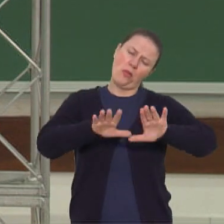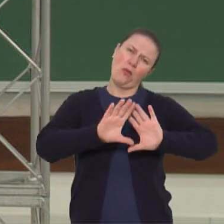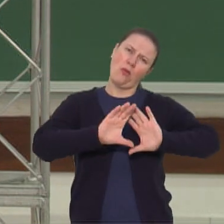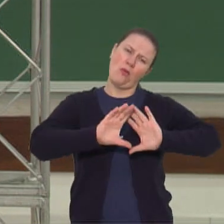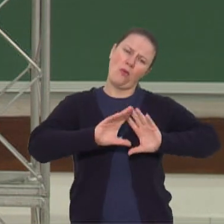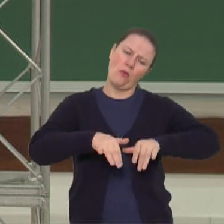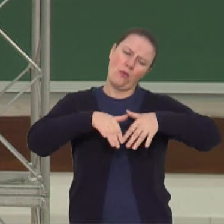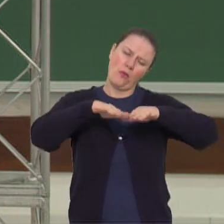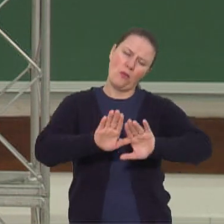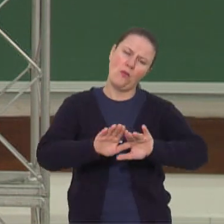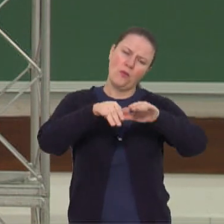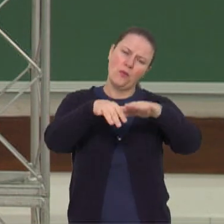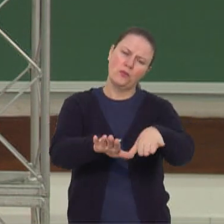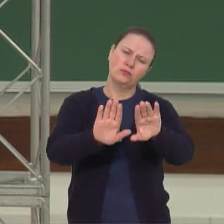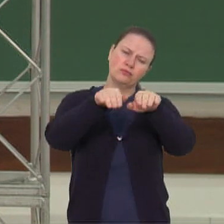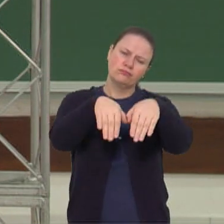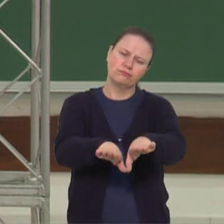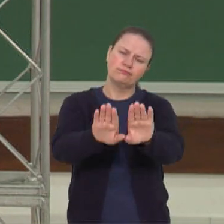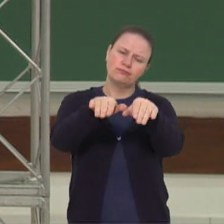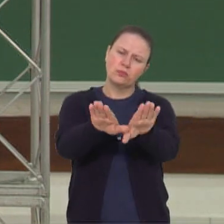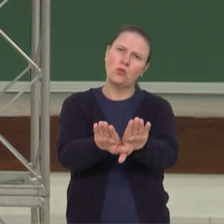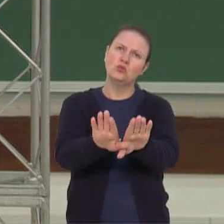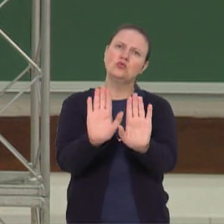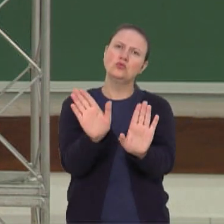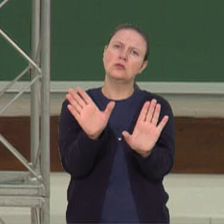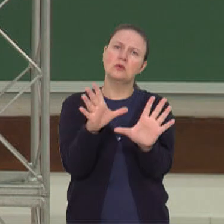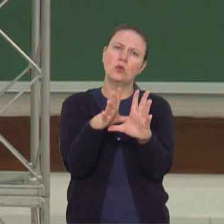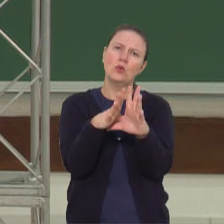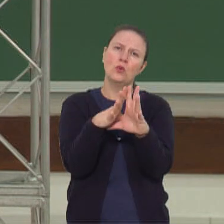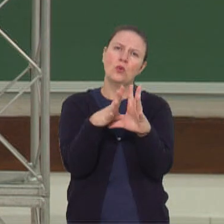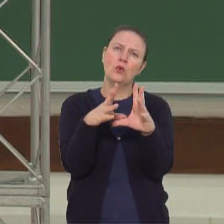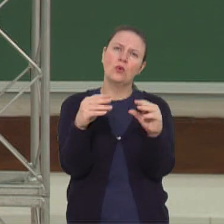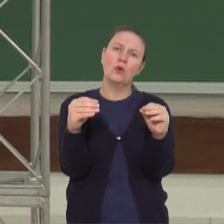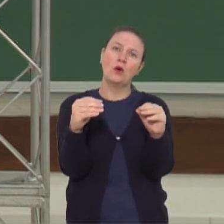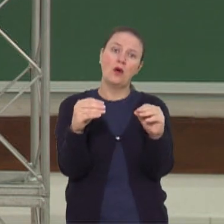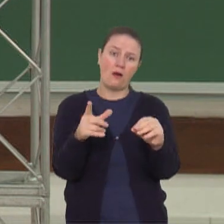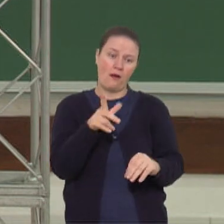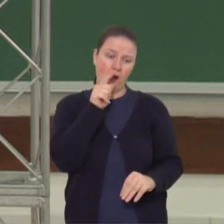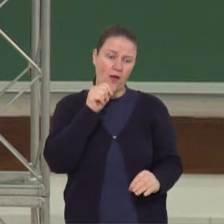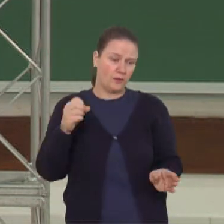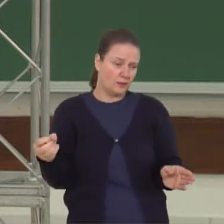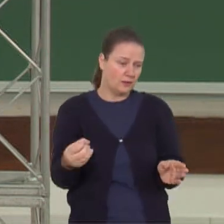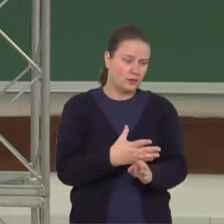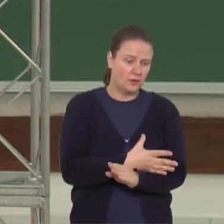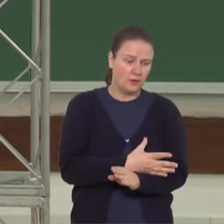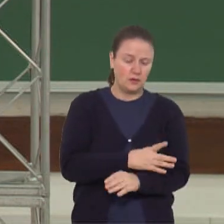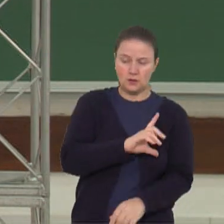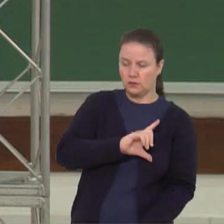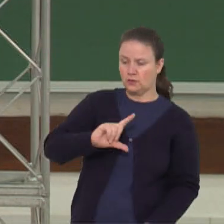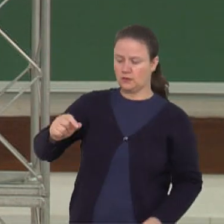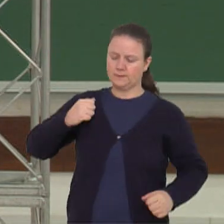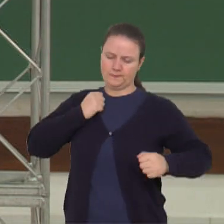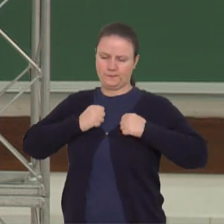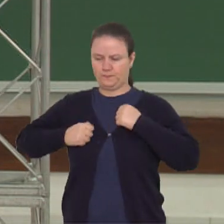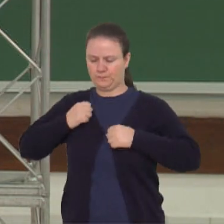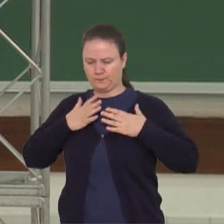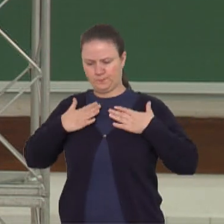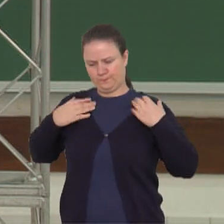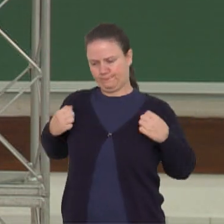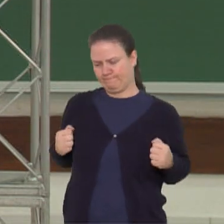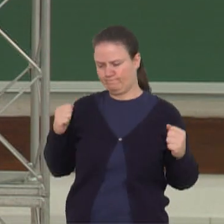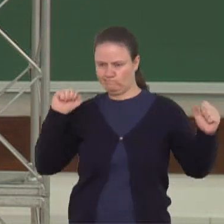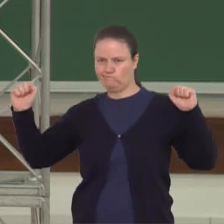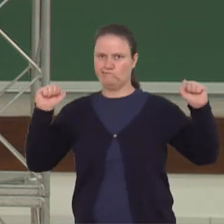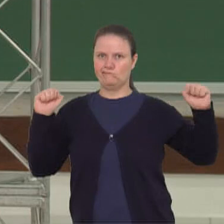embora, já arranjou outros caminhos. E você mesmo, depois de ter saído do rio, ao se secar, ao vestir uma nova